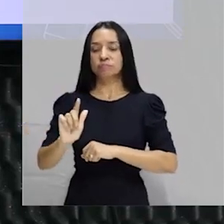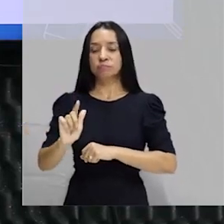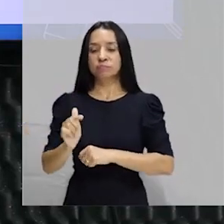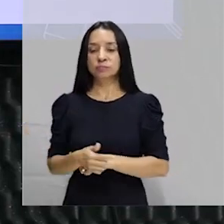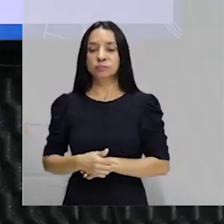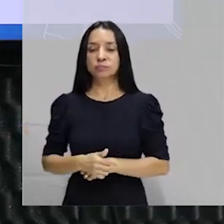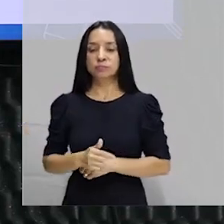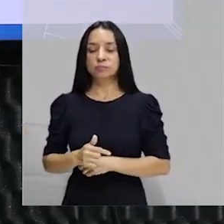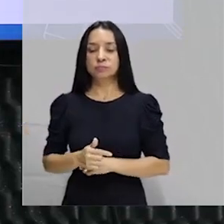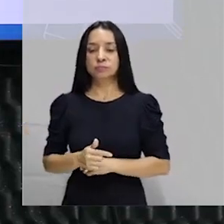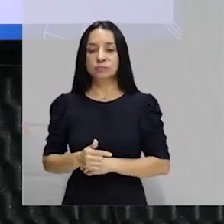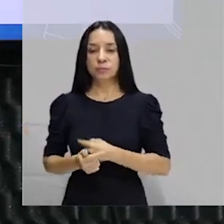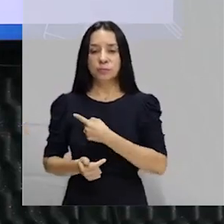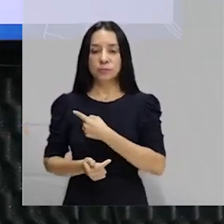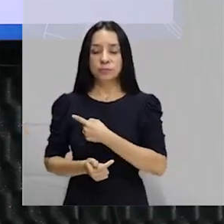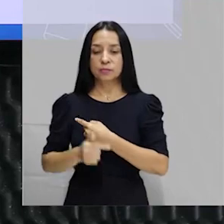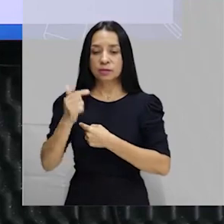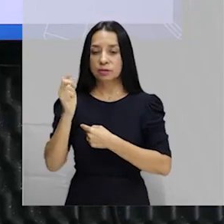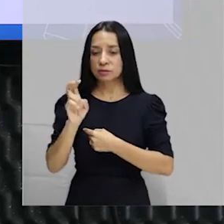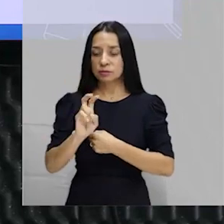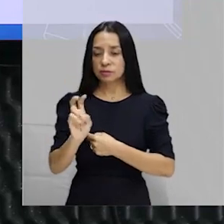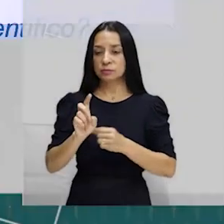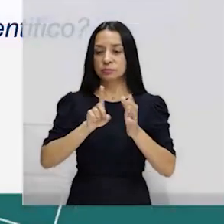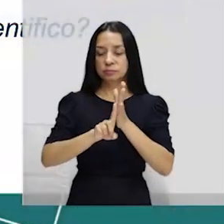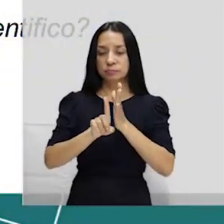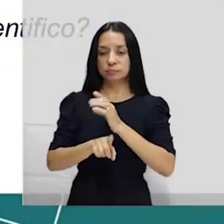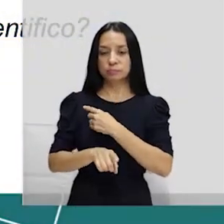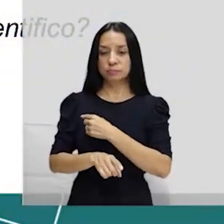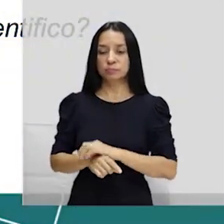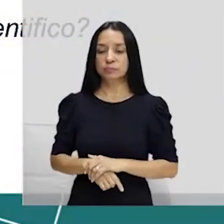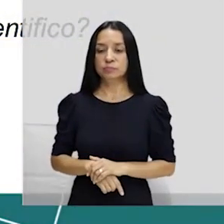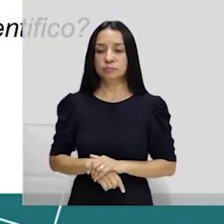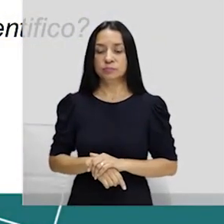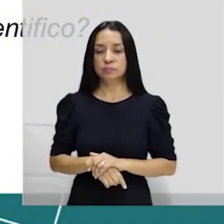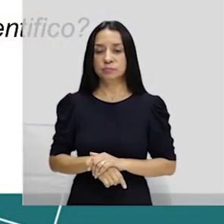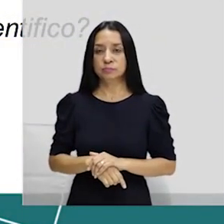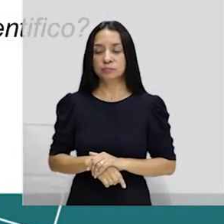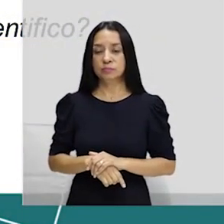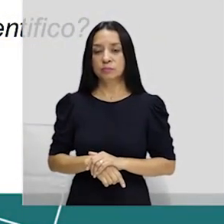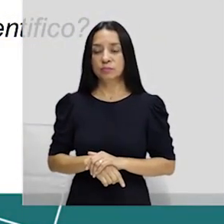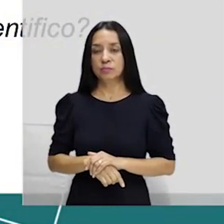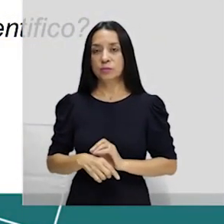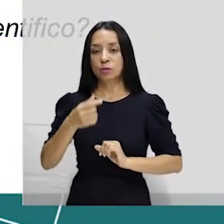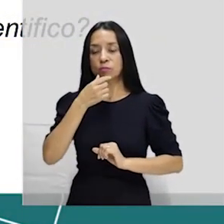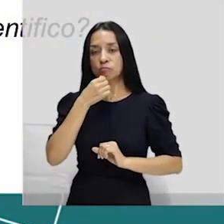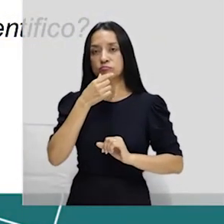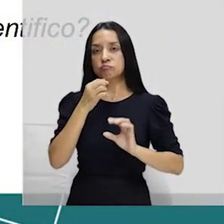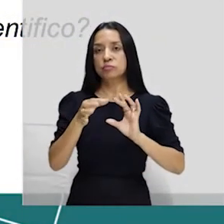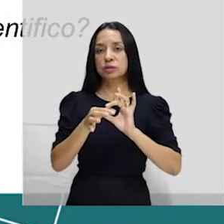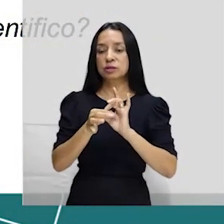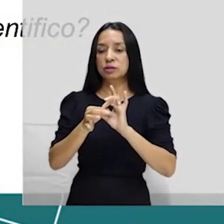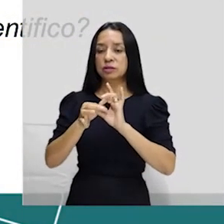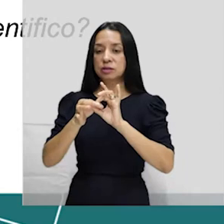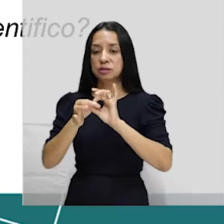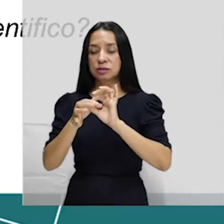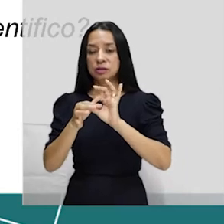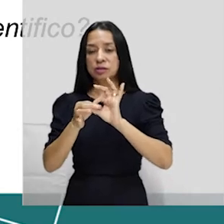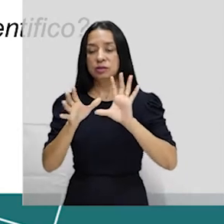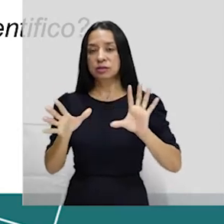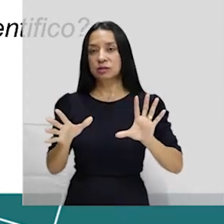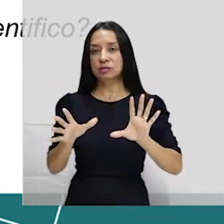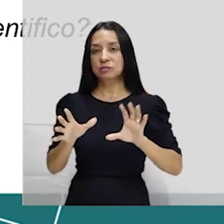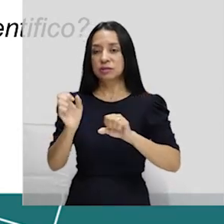os indivíduos? Não. Tá? Letra B, um governo transitório destinado à tomada dos meios de produção? Sim ou não,